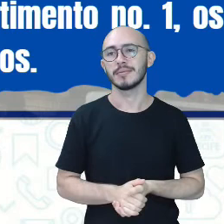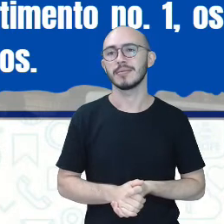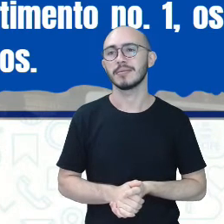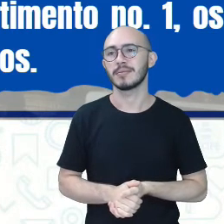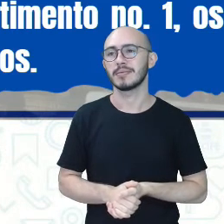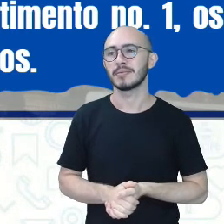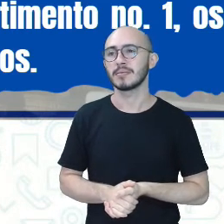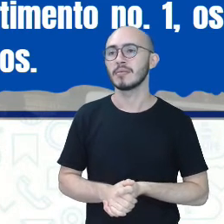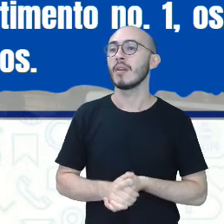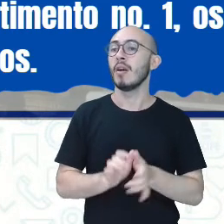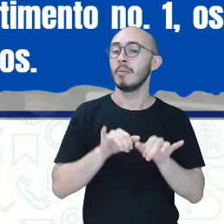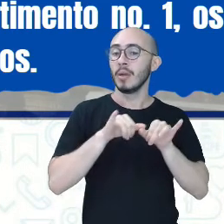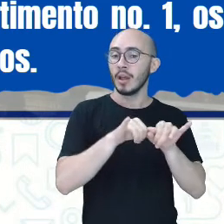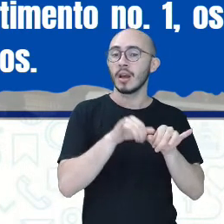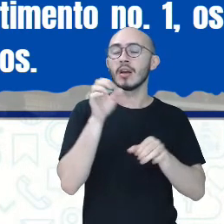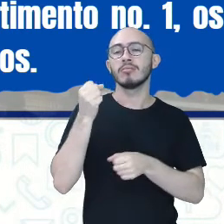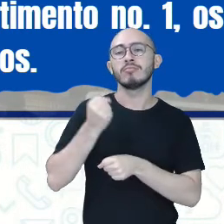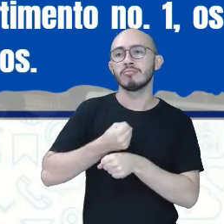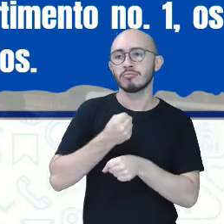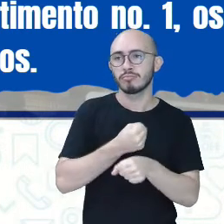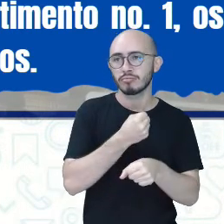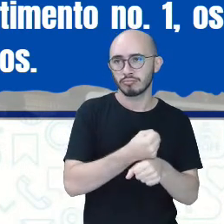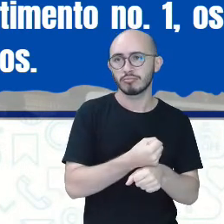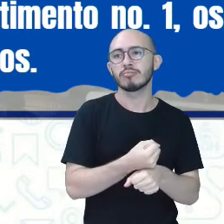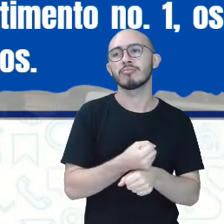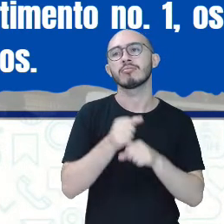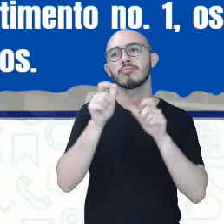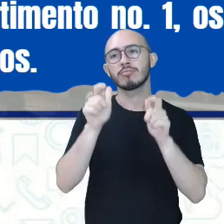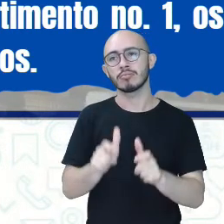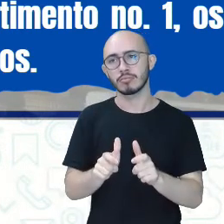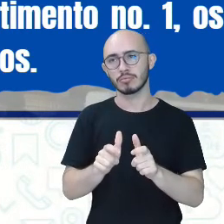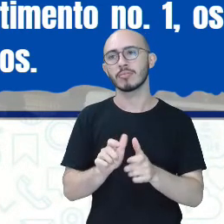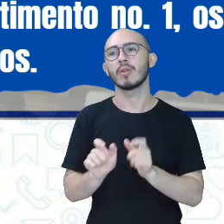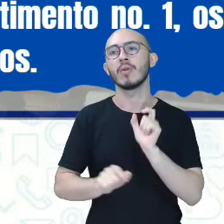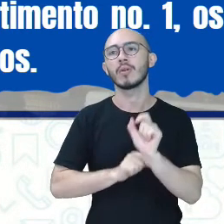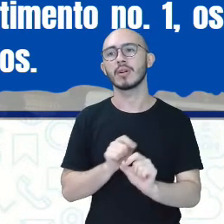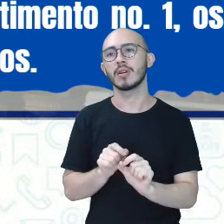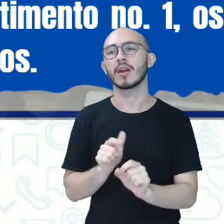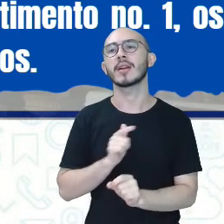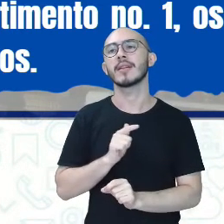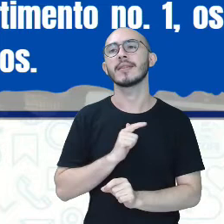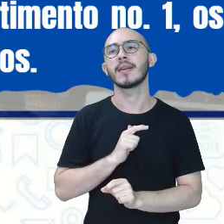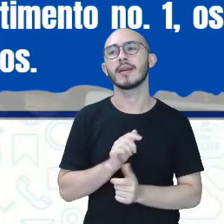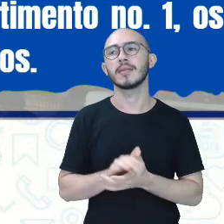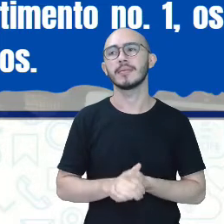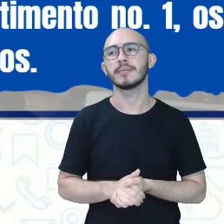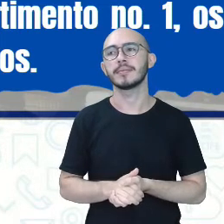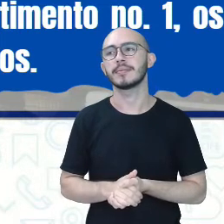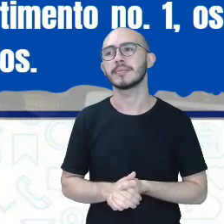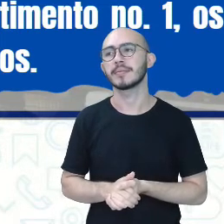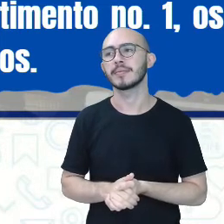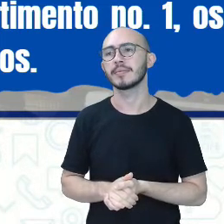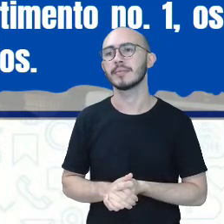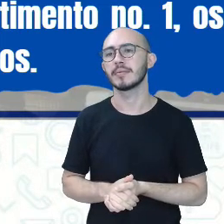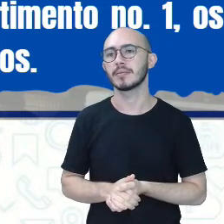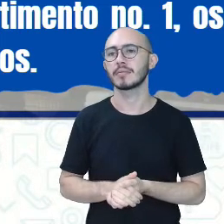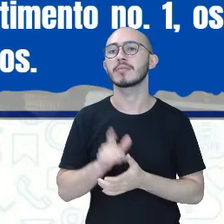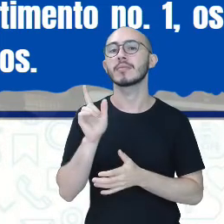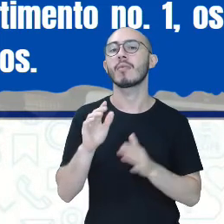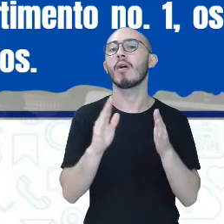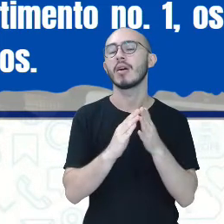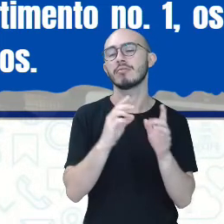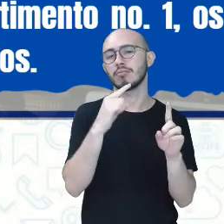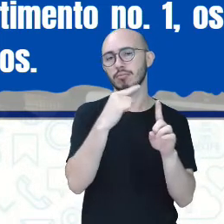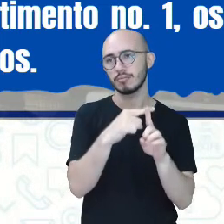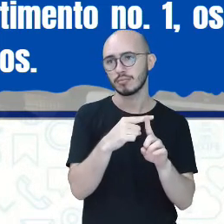o mercado, né, ele foi construído, né, no local, né, onde existia, né, a capela, né, aqui